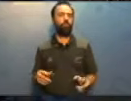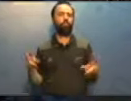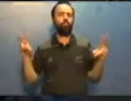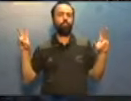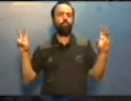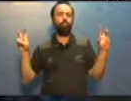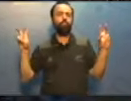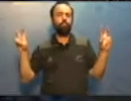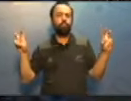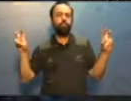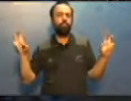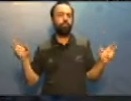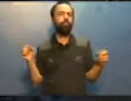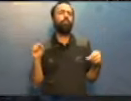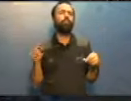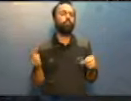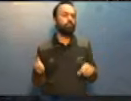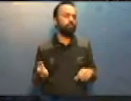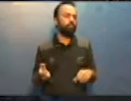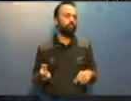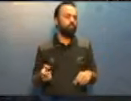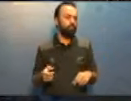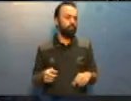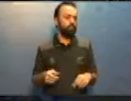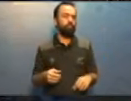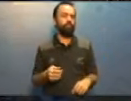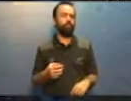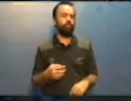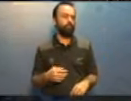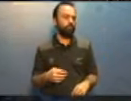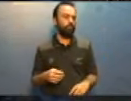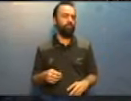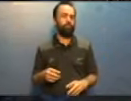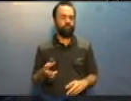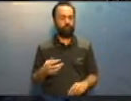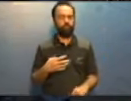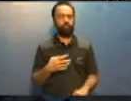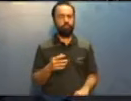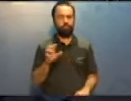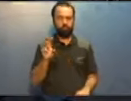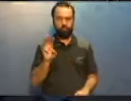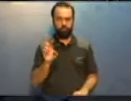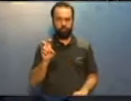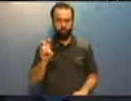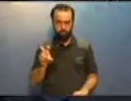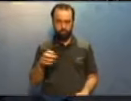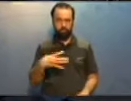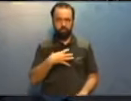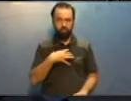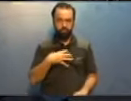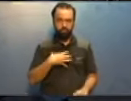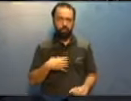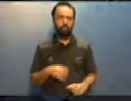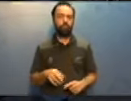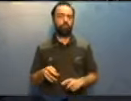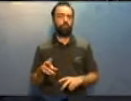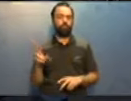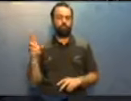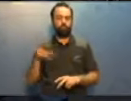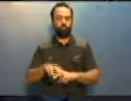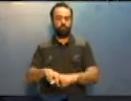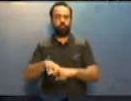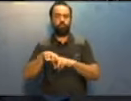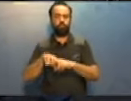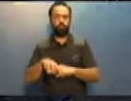mais um assunto referente à aula de Educação Física. Hoje nós vamos falar sobre a influência dos nossos sentidos na movimentação do nosso corpo,